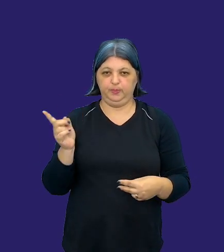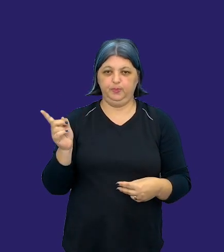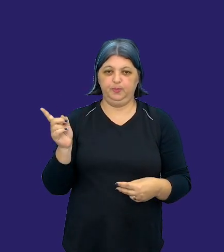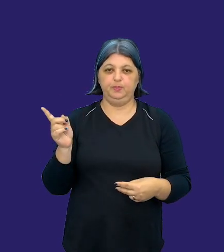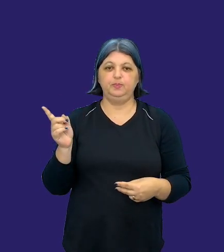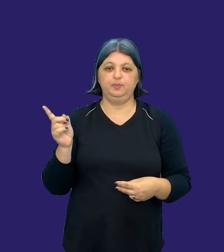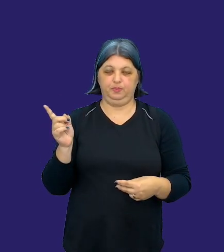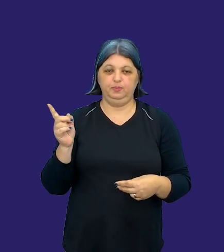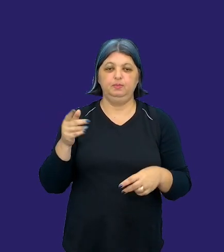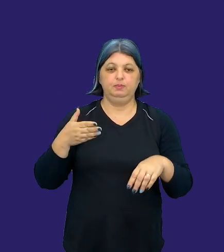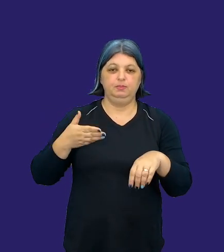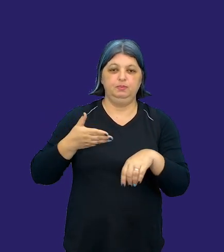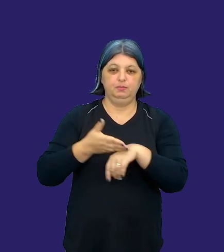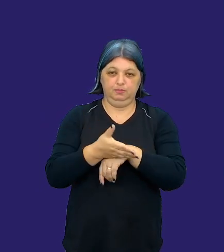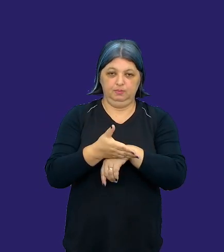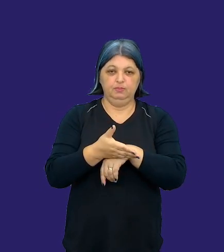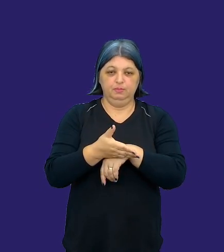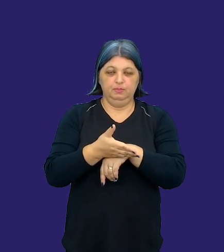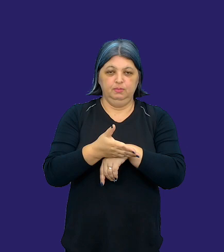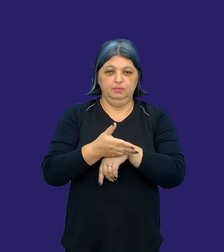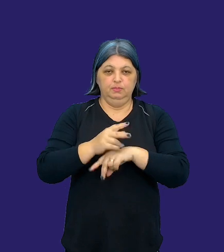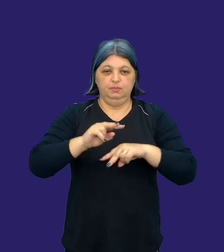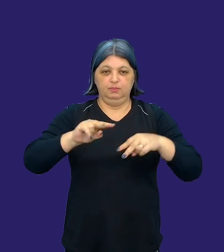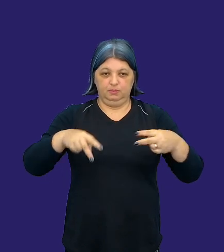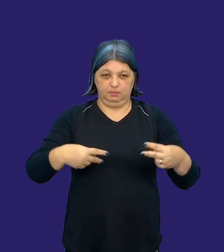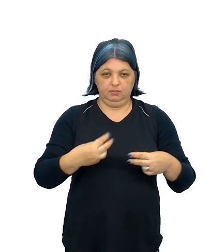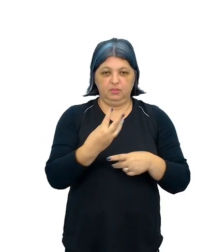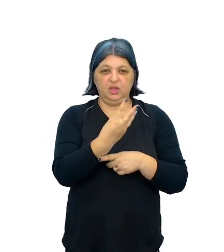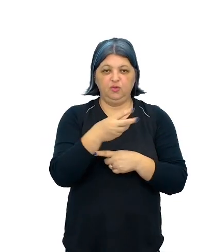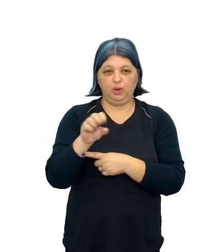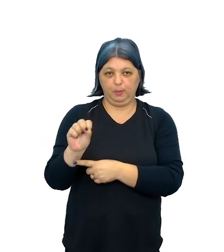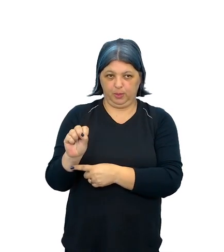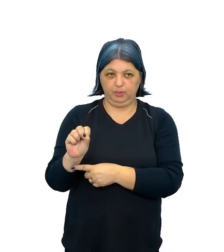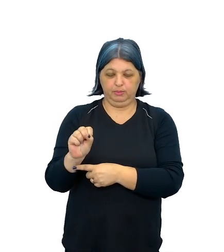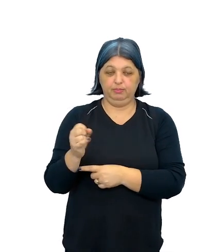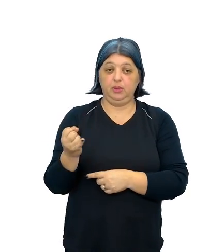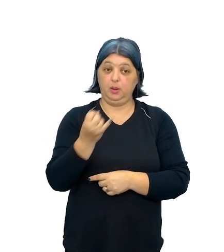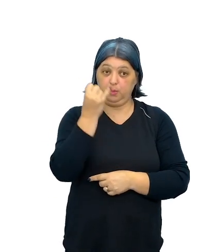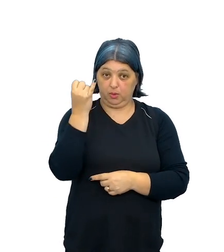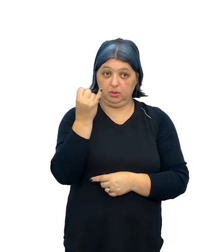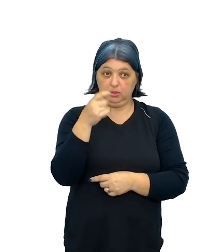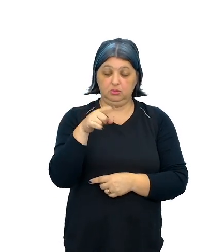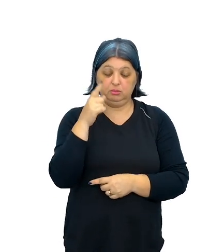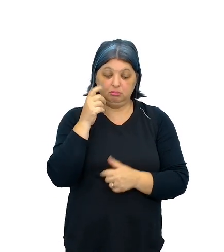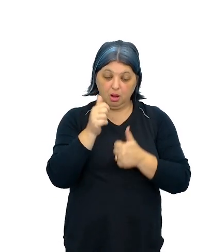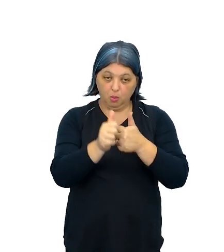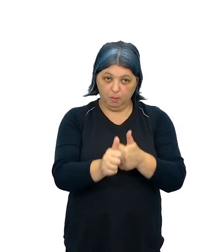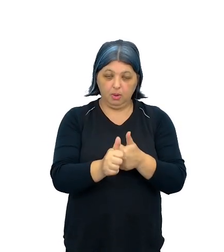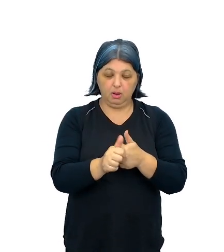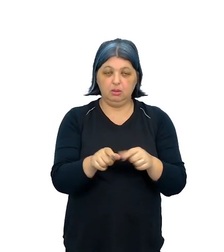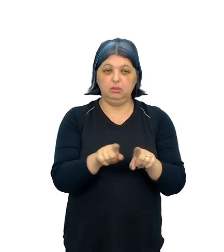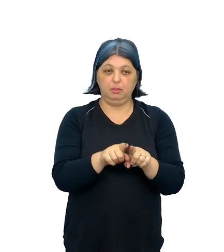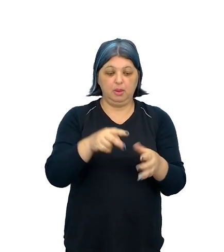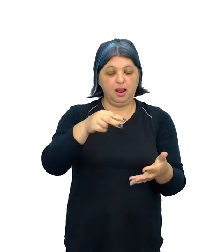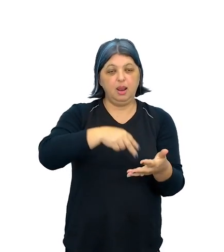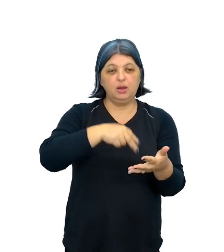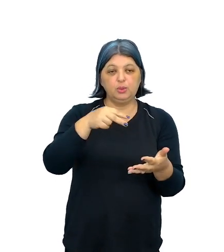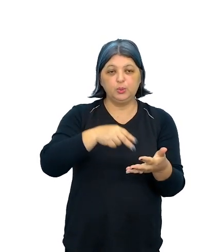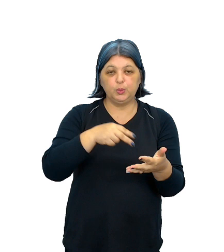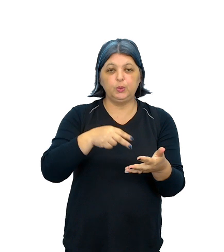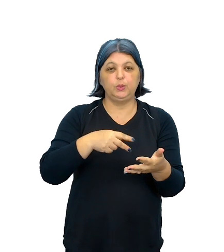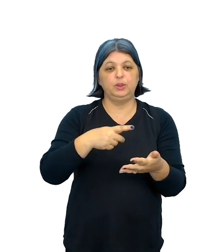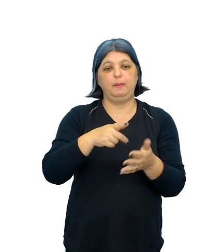podem direcionar, então, para a página da EFAP, tá bom? Muito importante acompanhar também a leitura